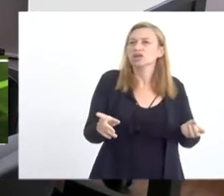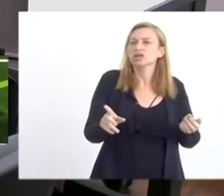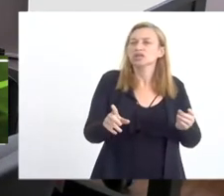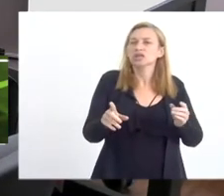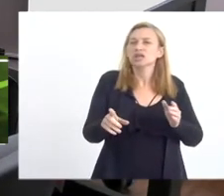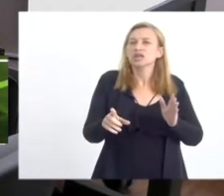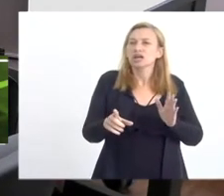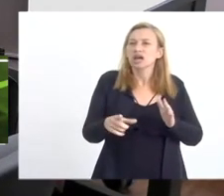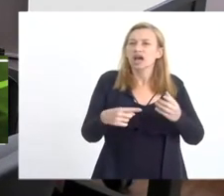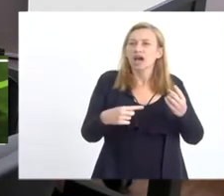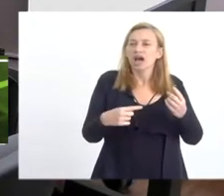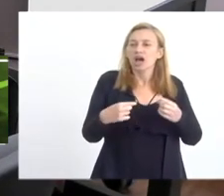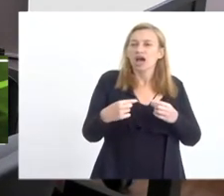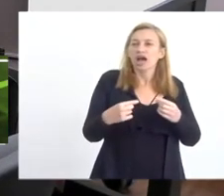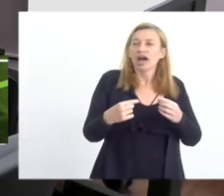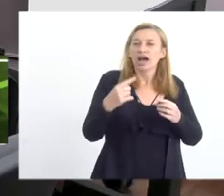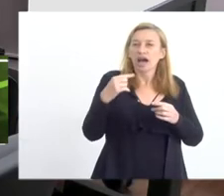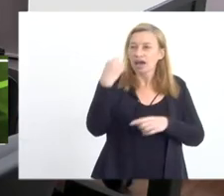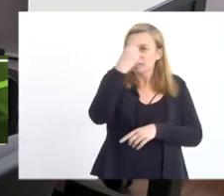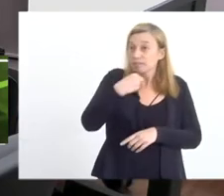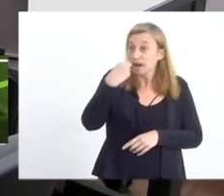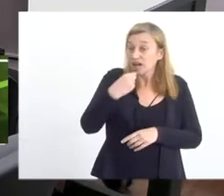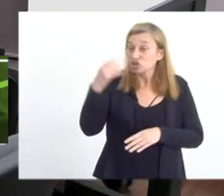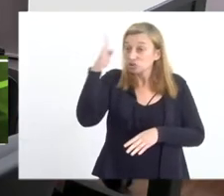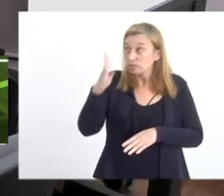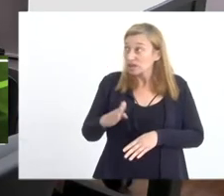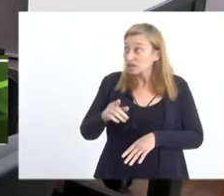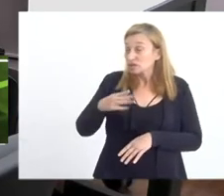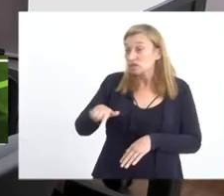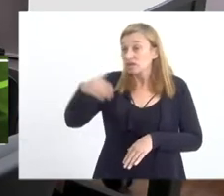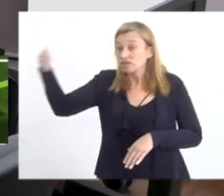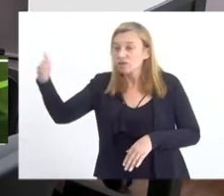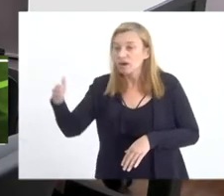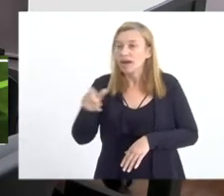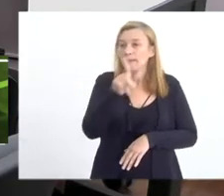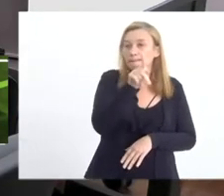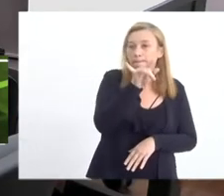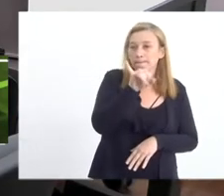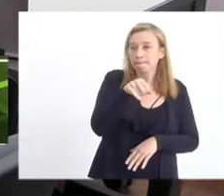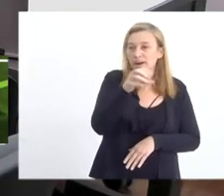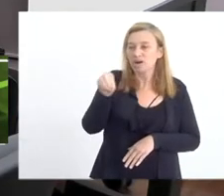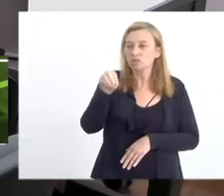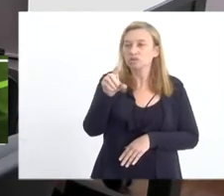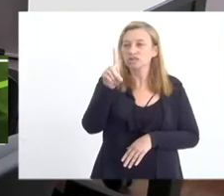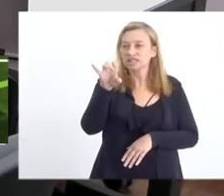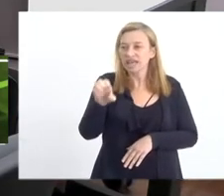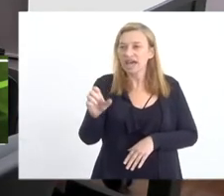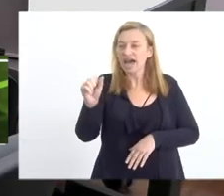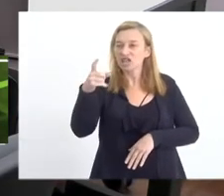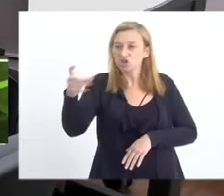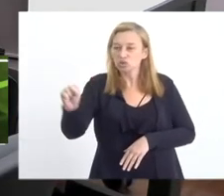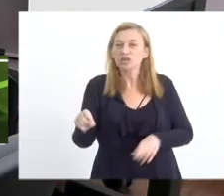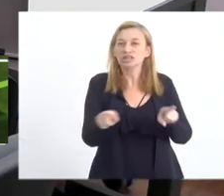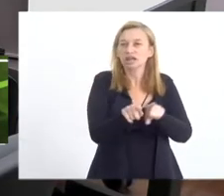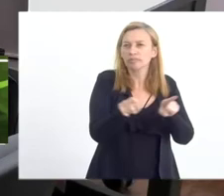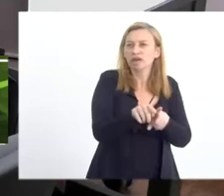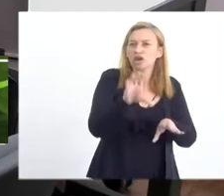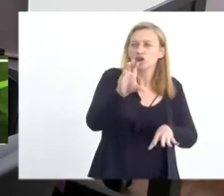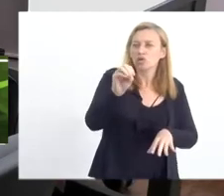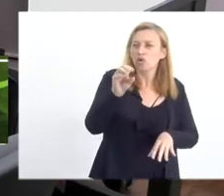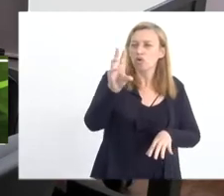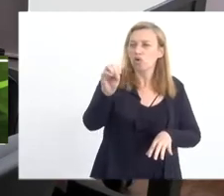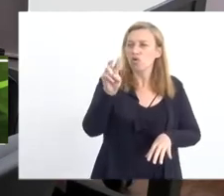Brasil lá fora é o Pão de Açúcar e o Corcovado, gente. Embora nós tenhamos no Brasil praias maravilhosas,